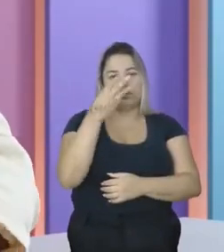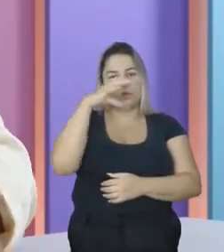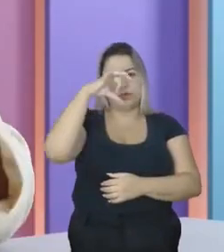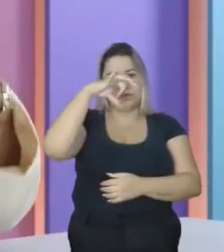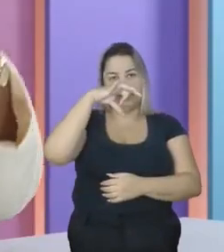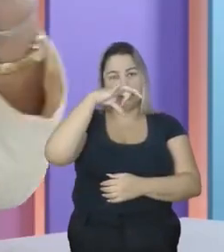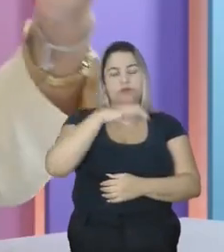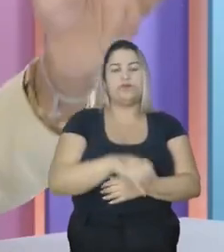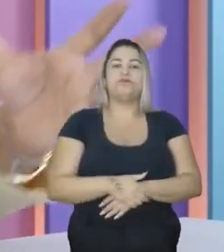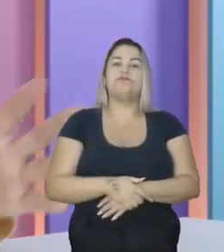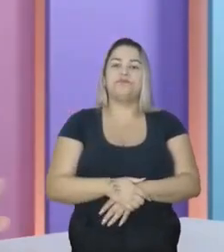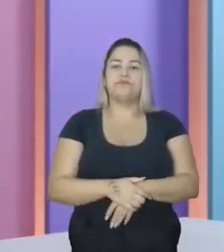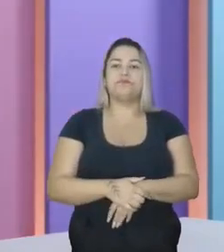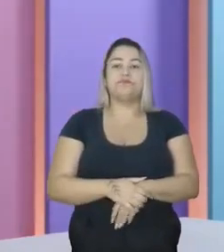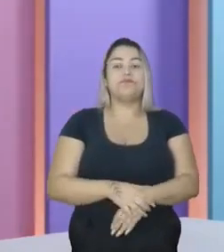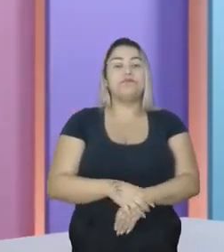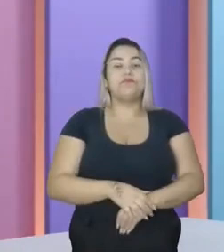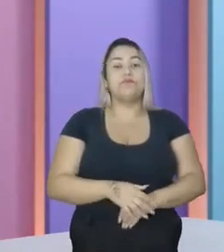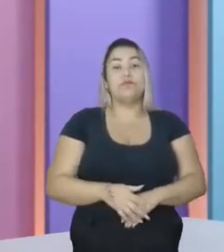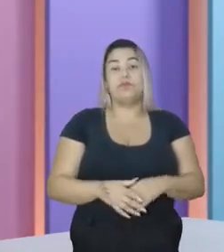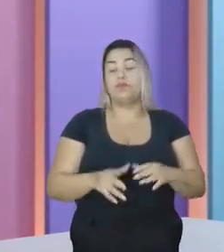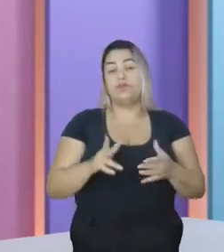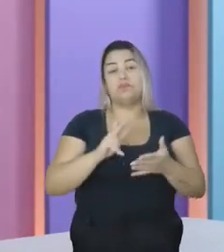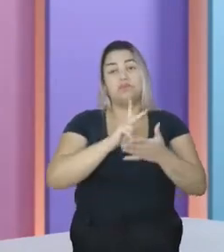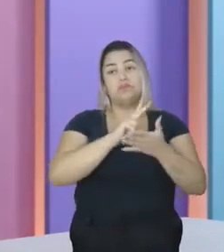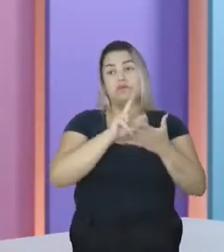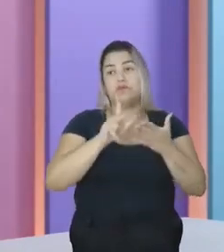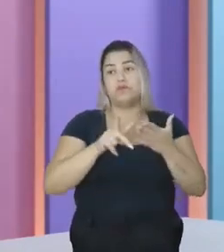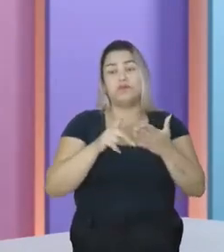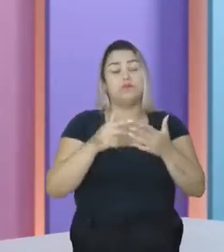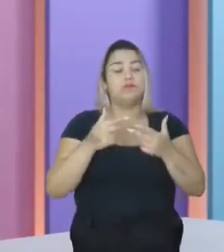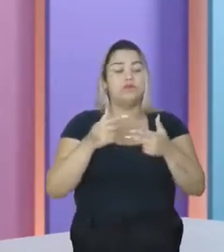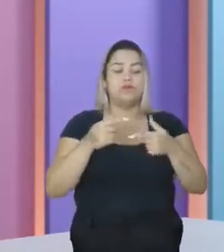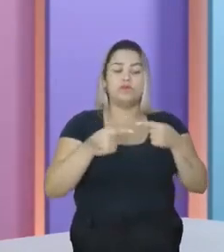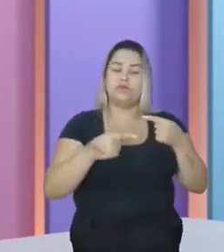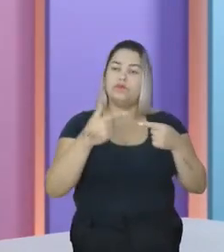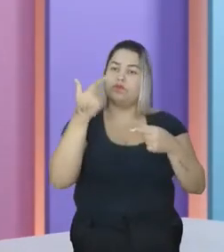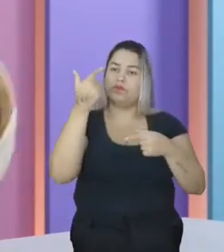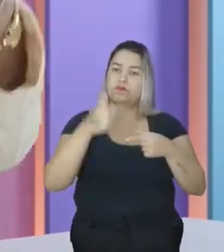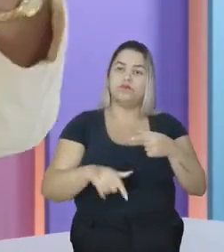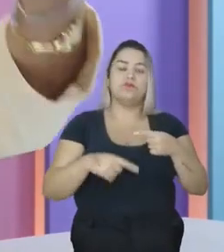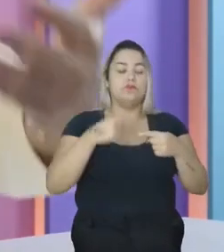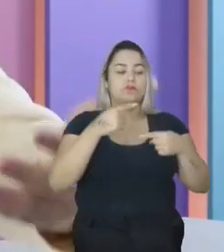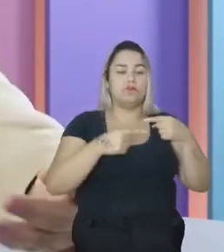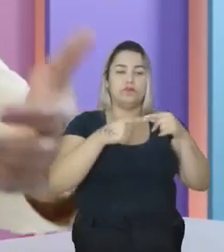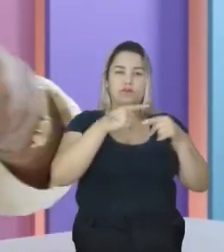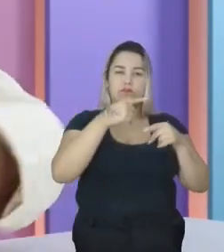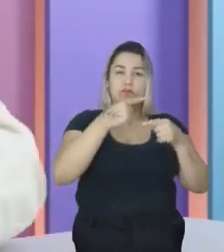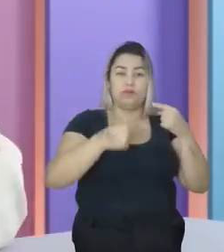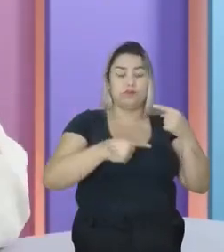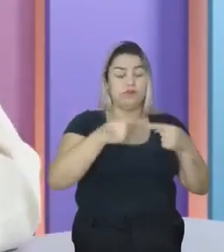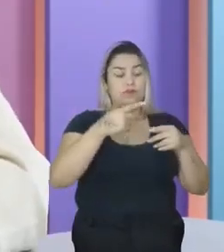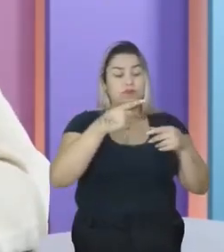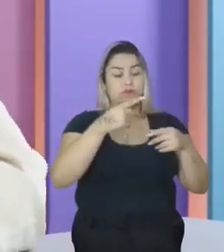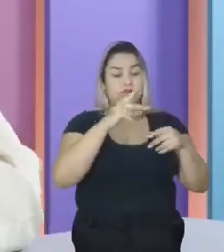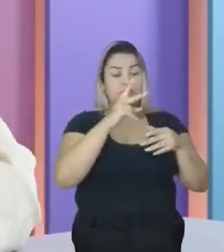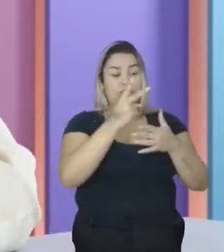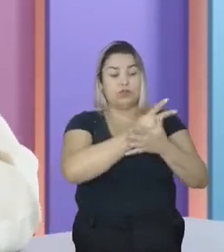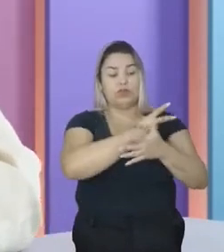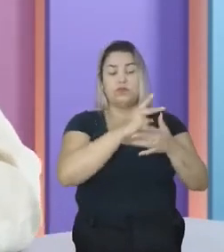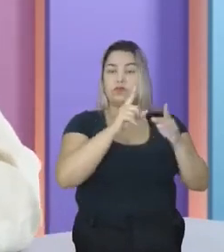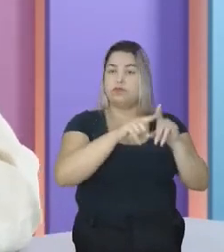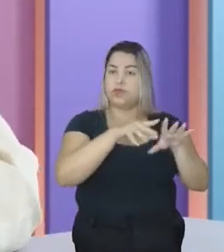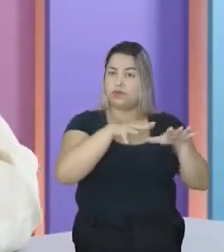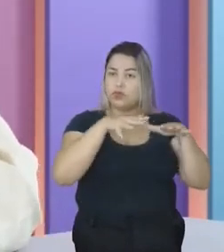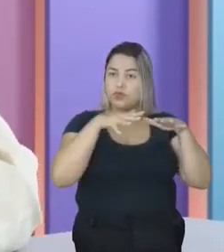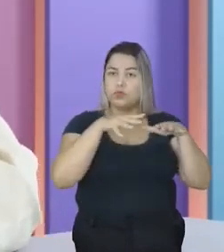10.639, né? Poderia aqui elencar uma série de outras políticas que surgiram em decorrência dessa